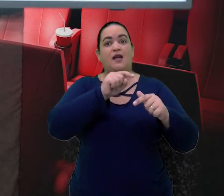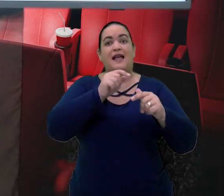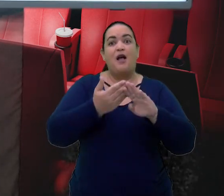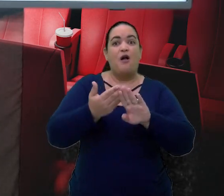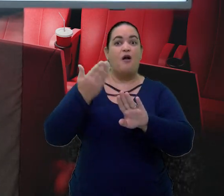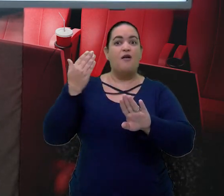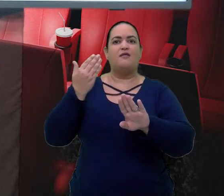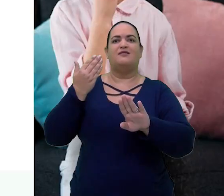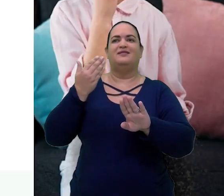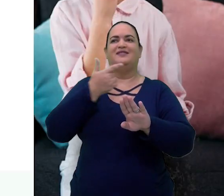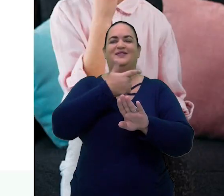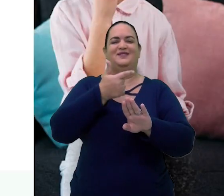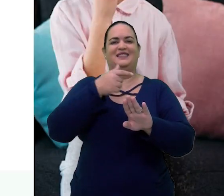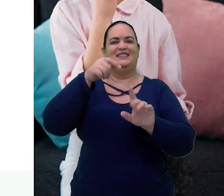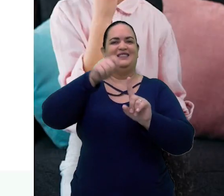de abril.